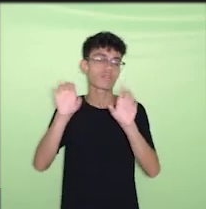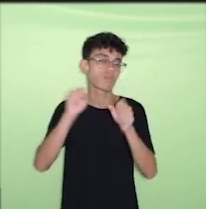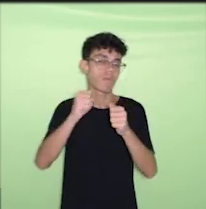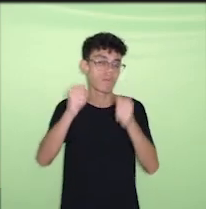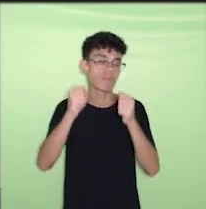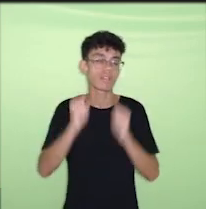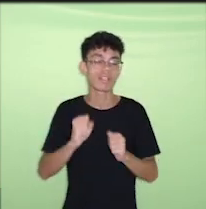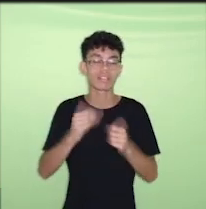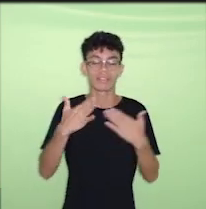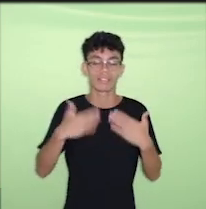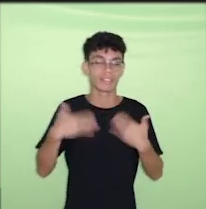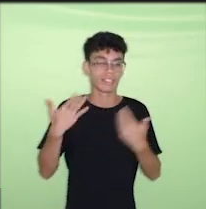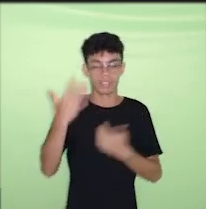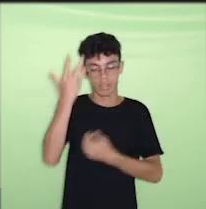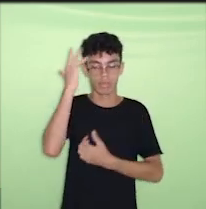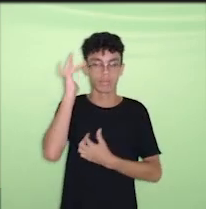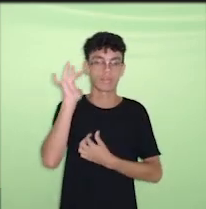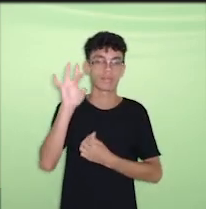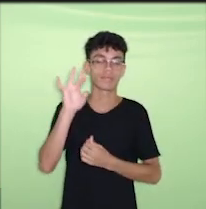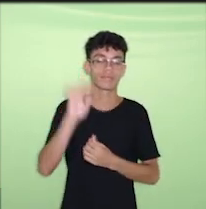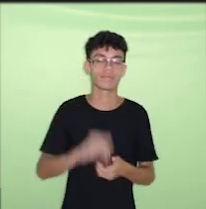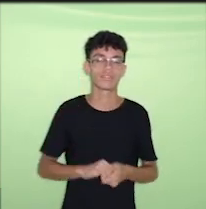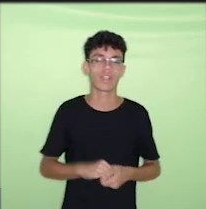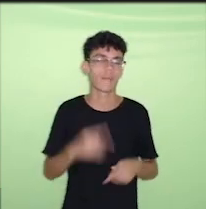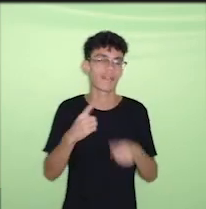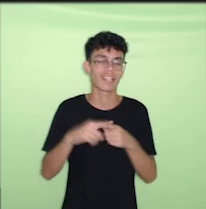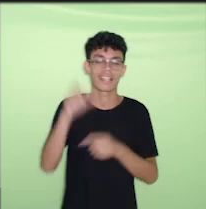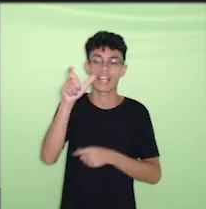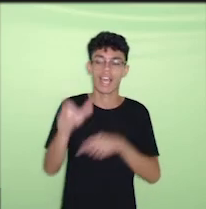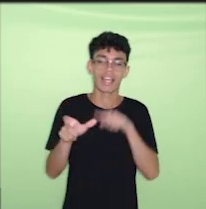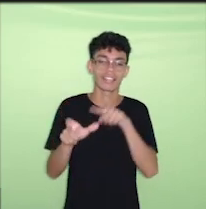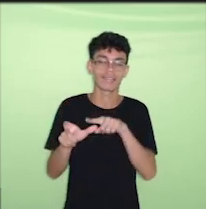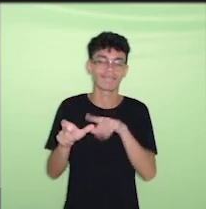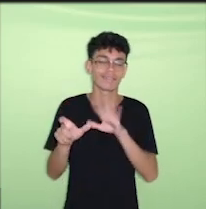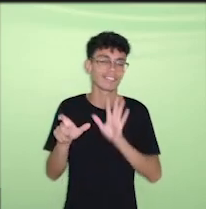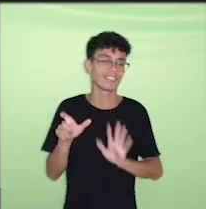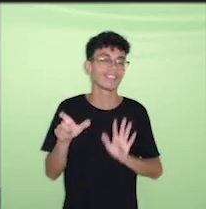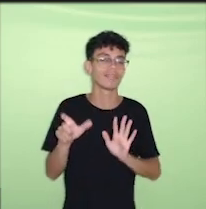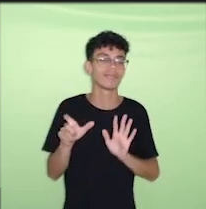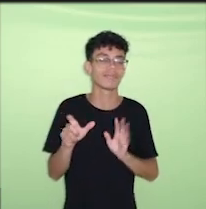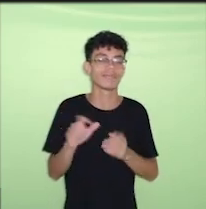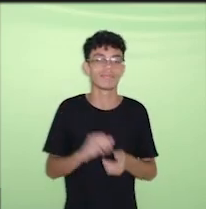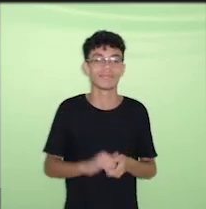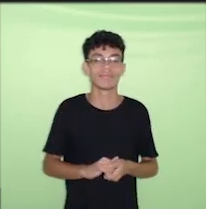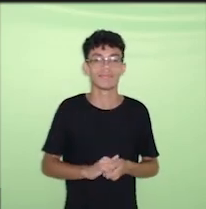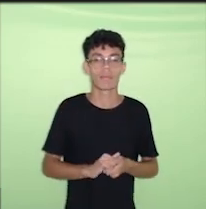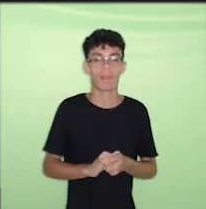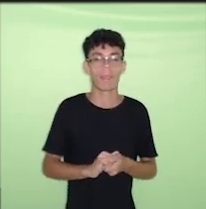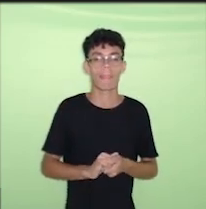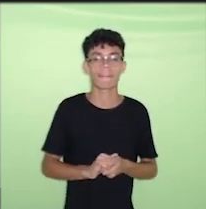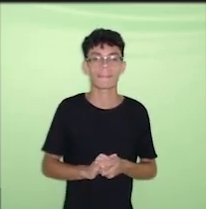Então, foi uma surpresa, eu não sabia, porque ela é tão